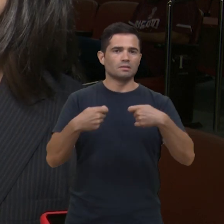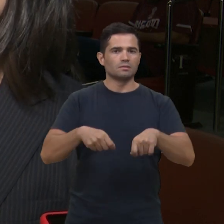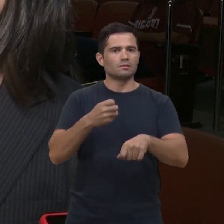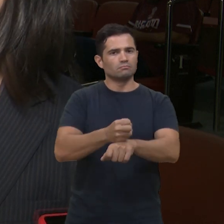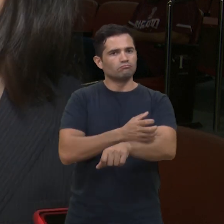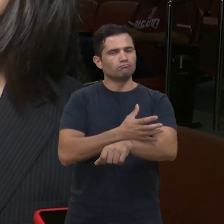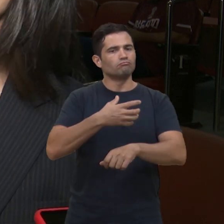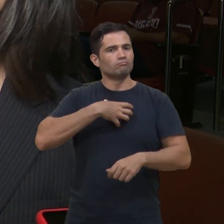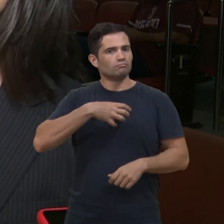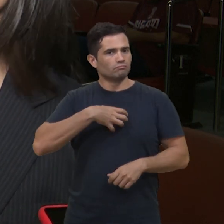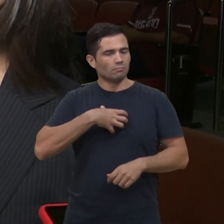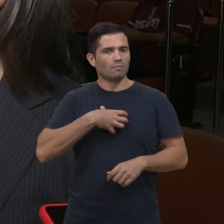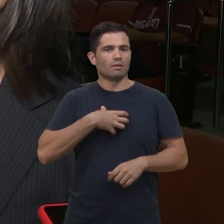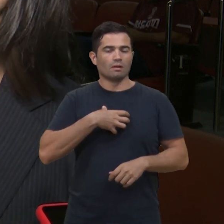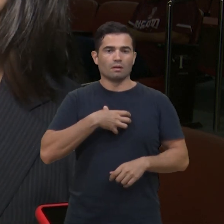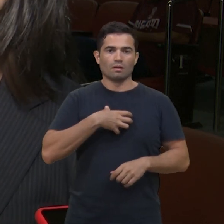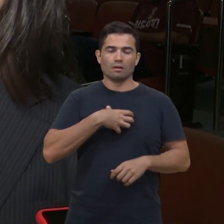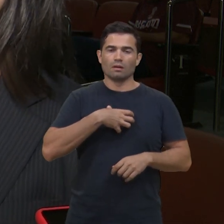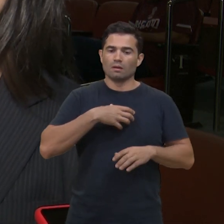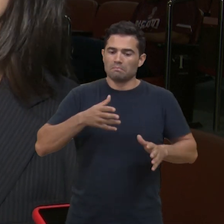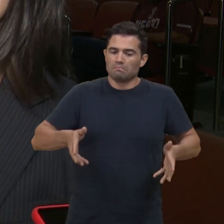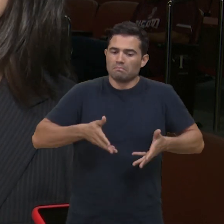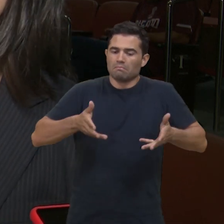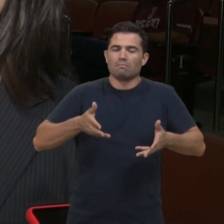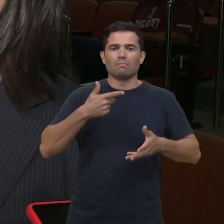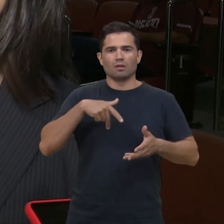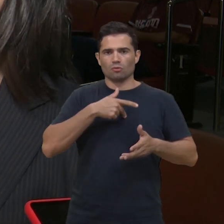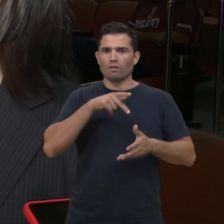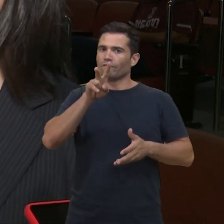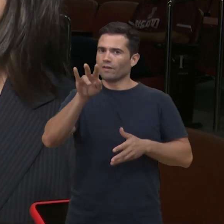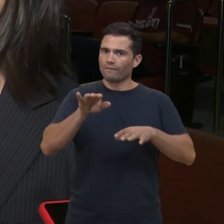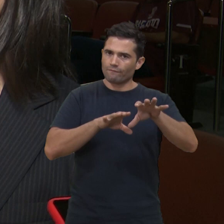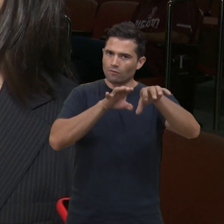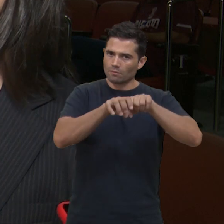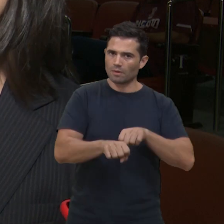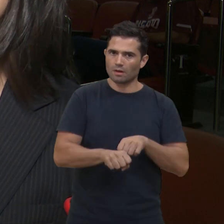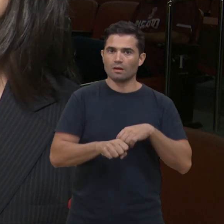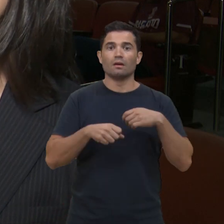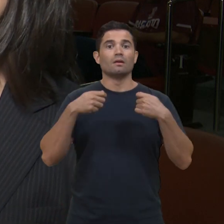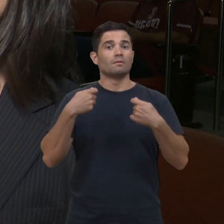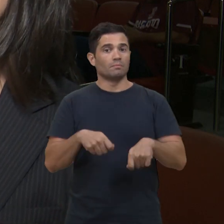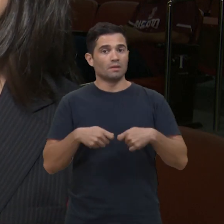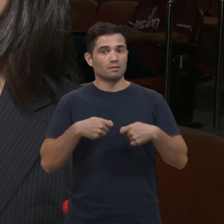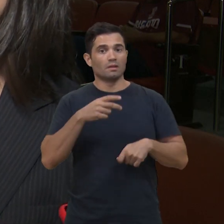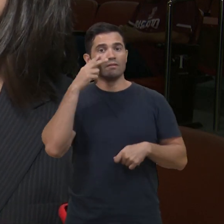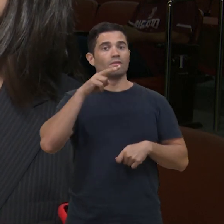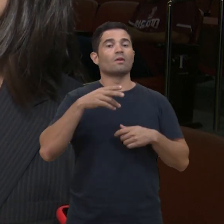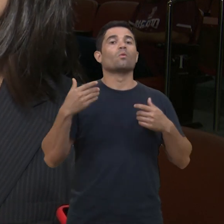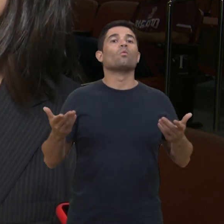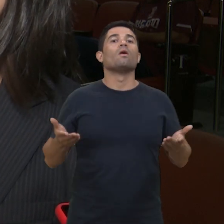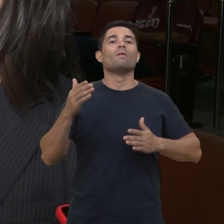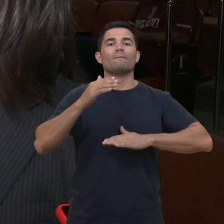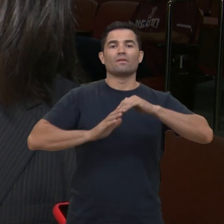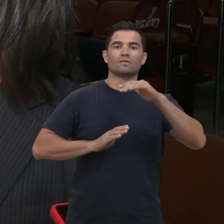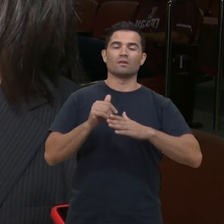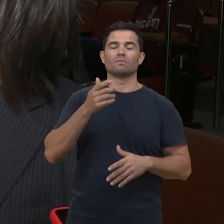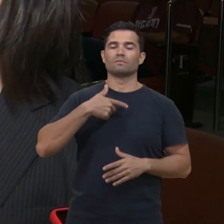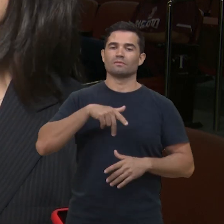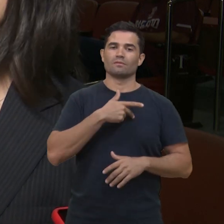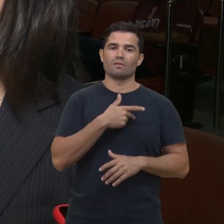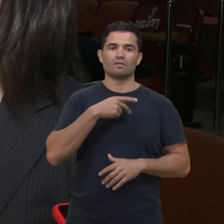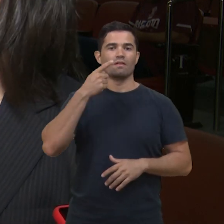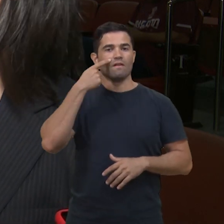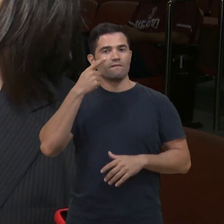gente precisa e que seja uma inspiração, tanto para nós que vamos graduar e a gente ainda tem que ver qual que seria a